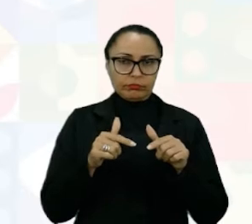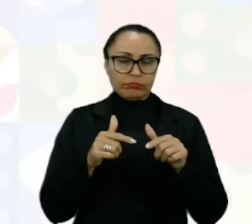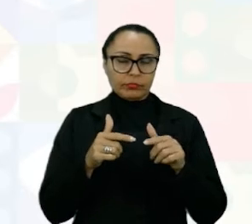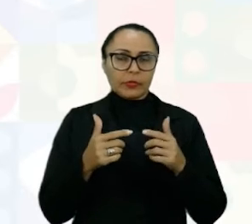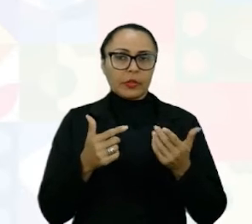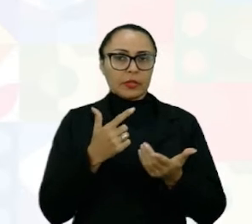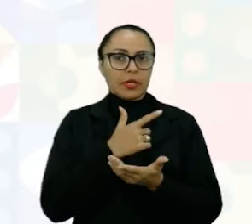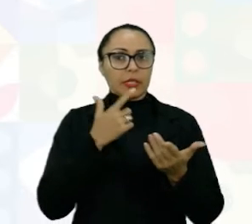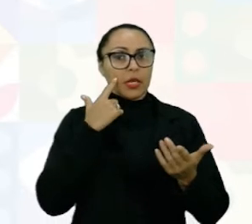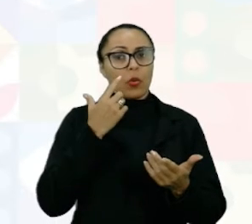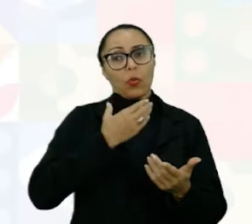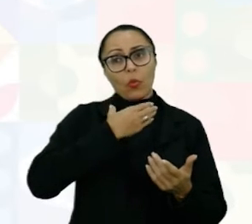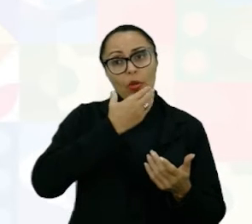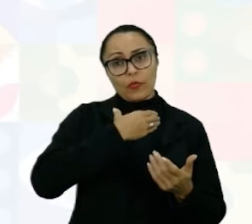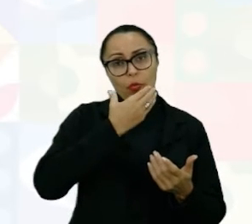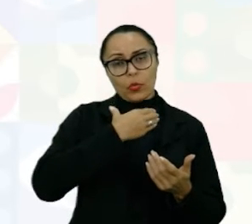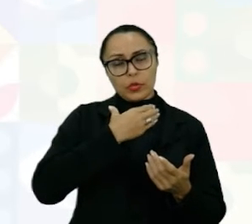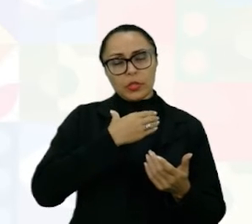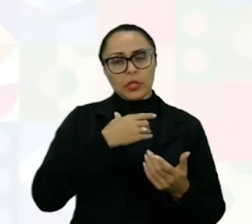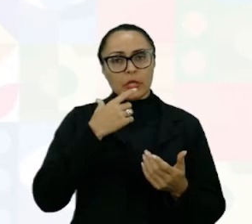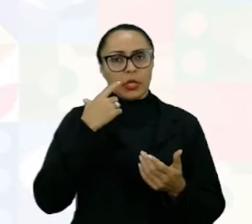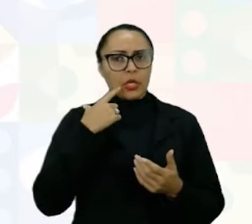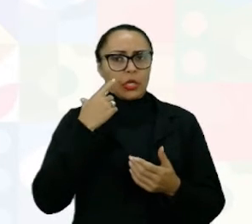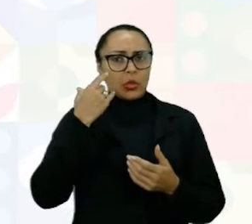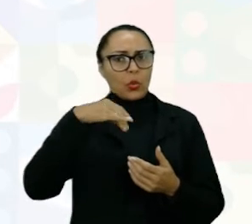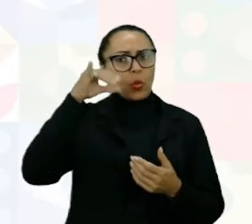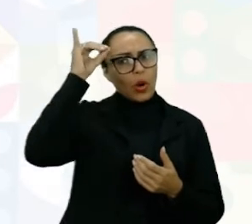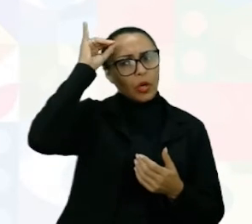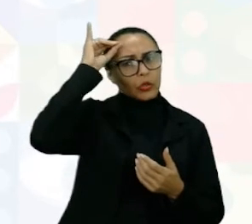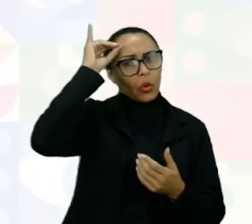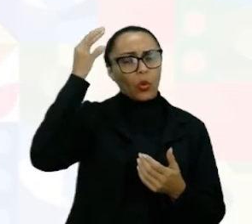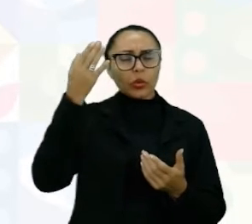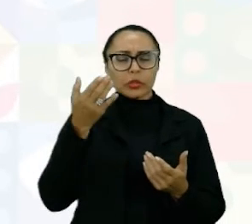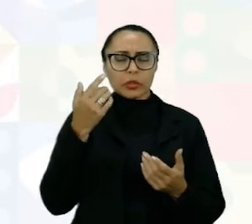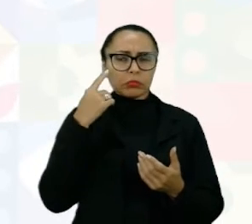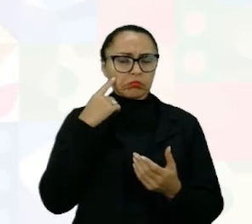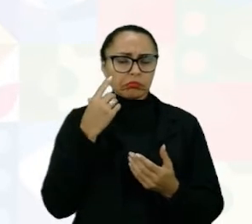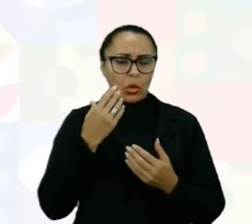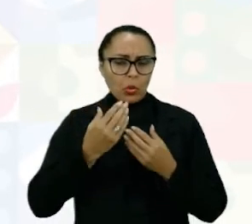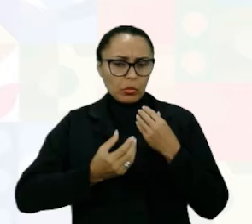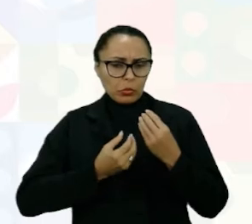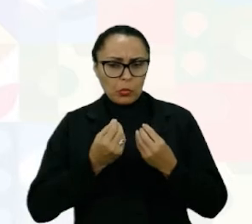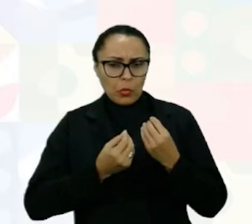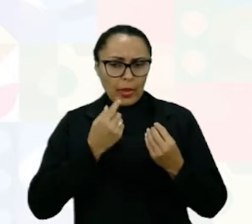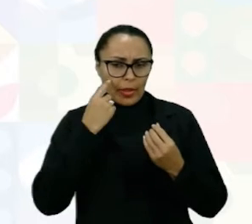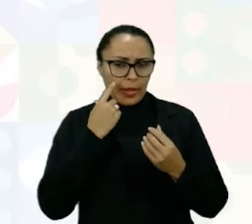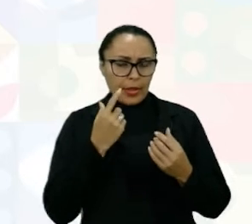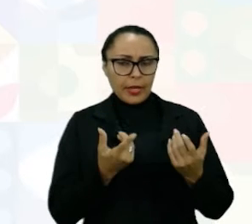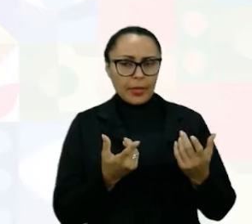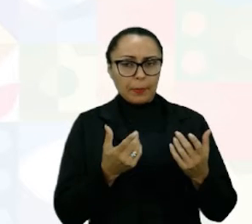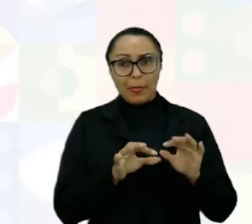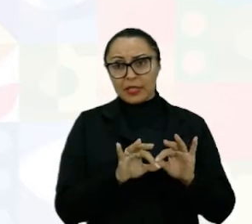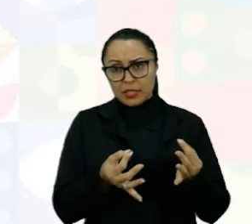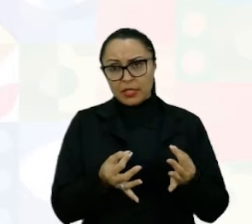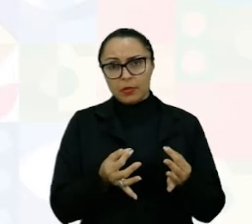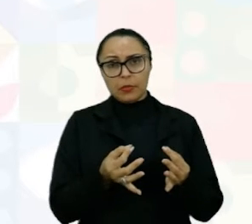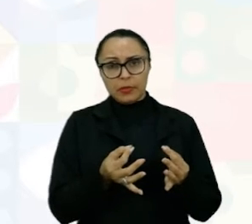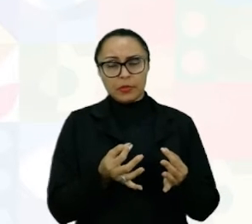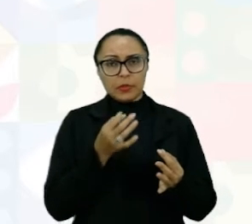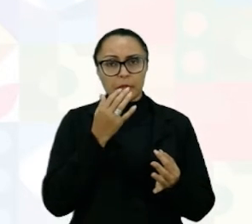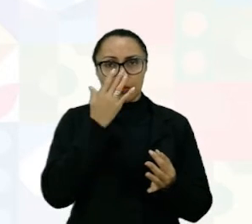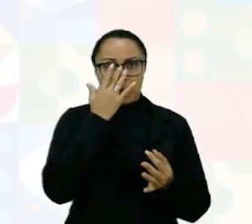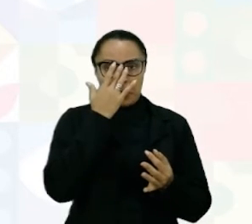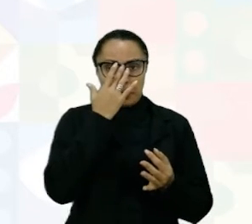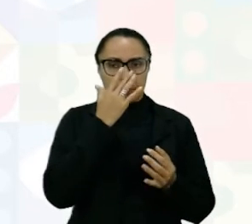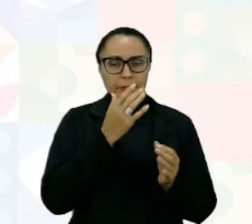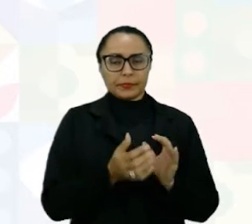o iPhone. E o Android, como é um equipamento mais simples,